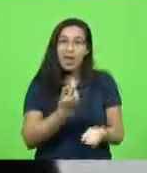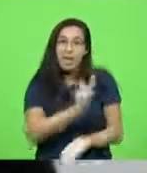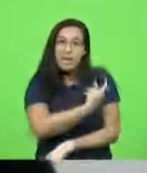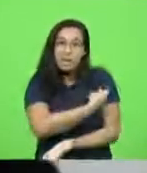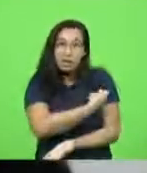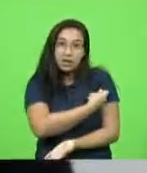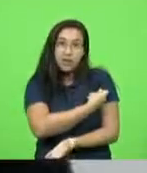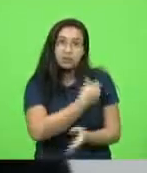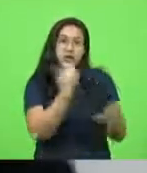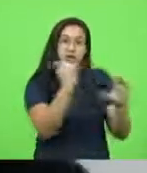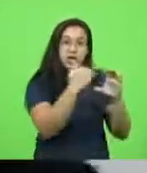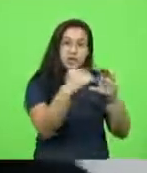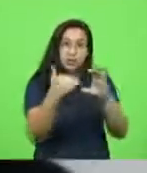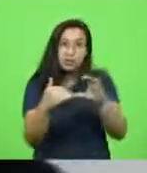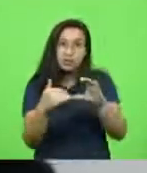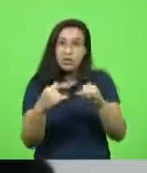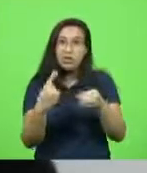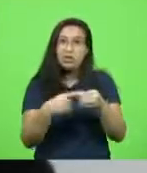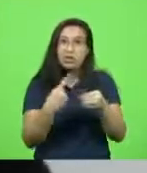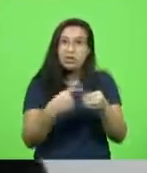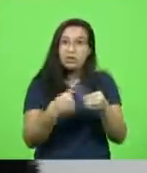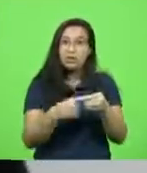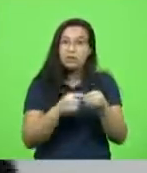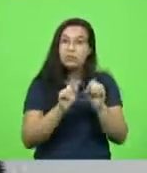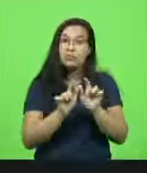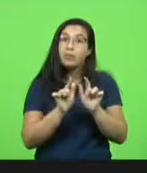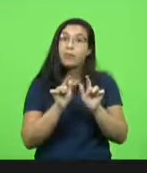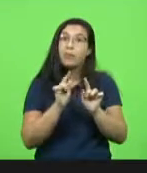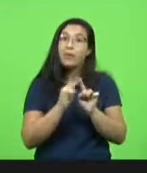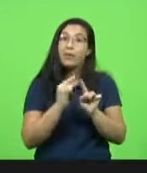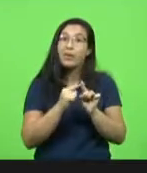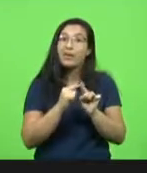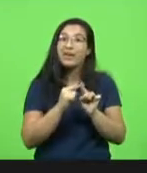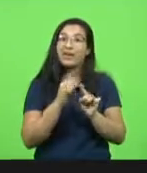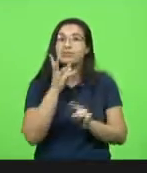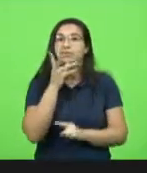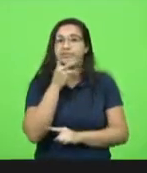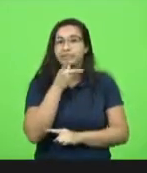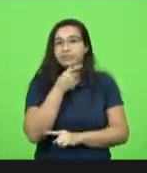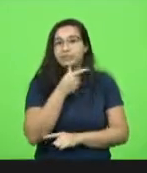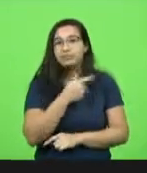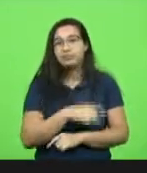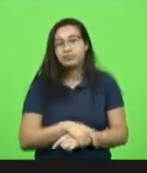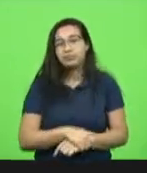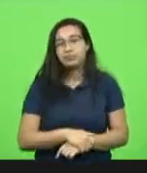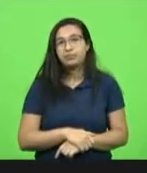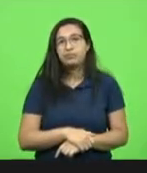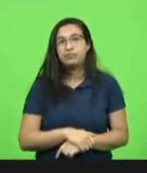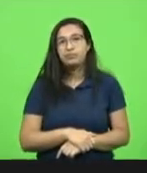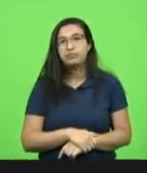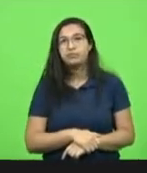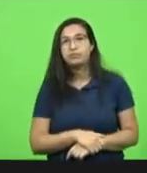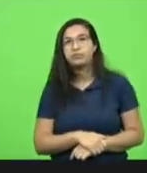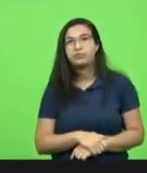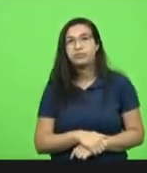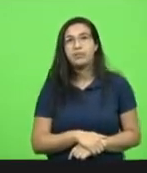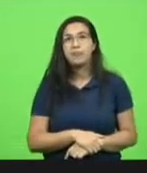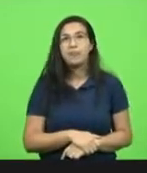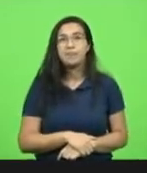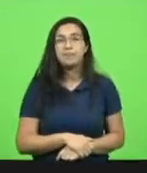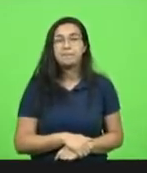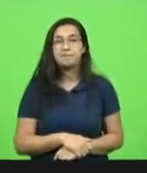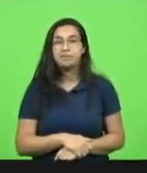não estão vacinando porque tá indo devagar infelizmente a vacinação concordo inclusive Desde que não está fazendo